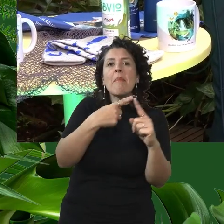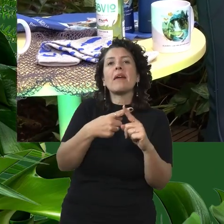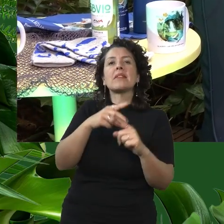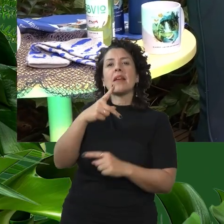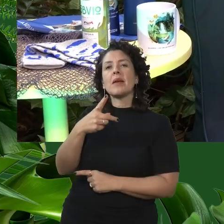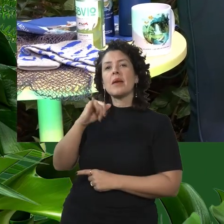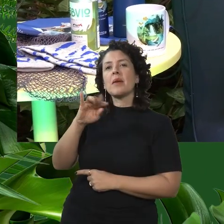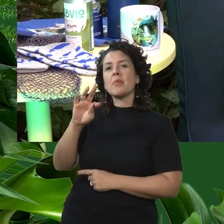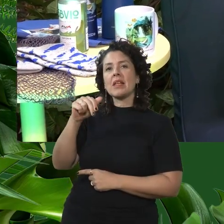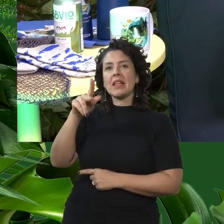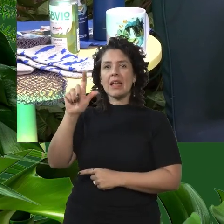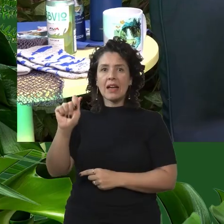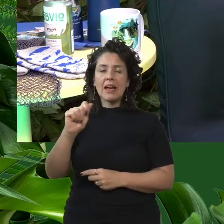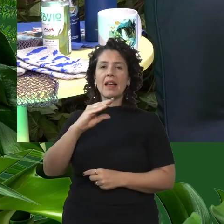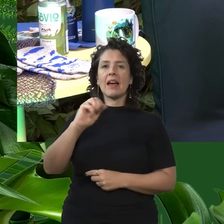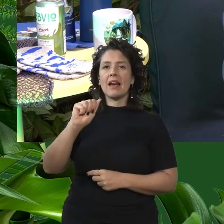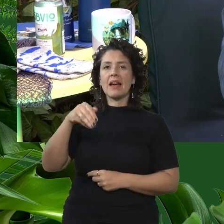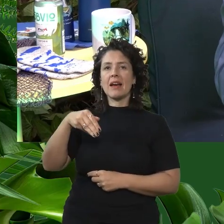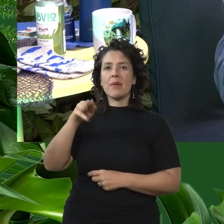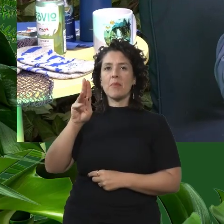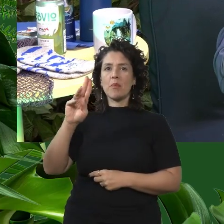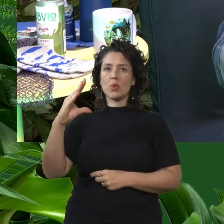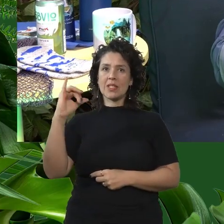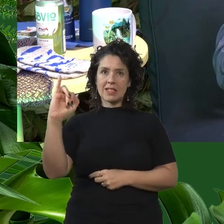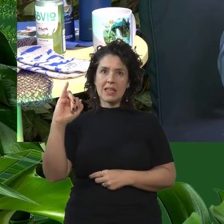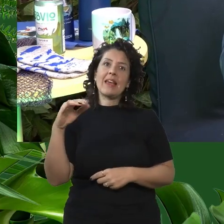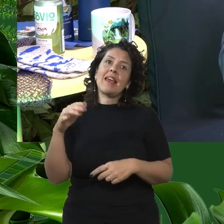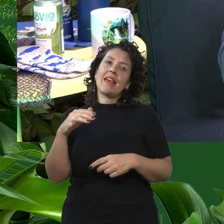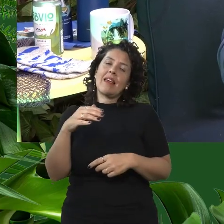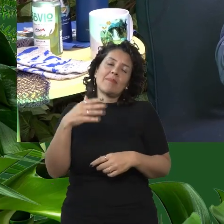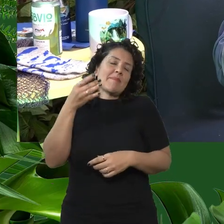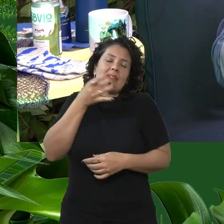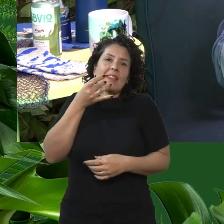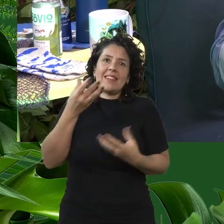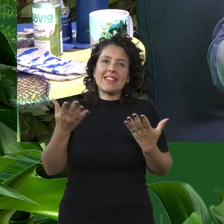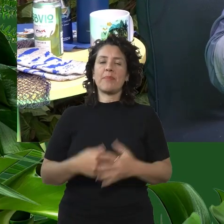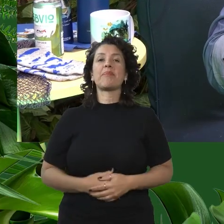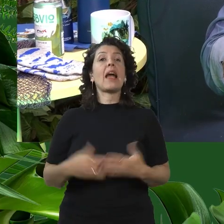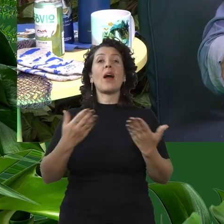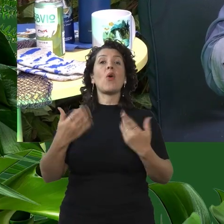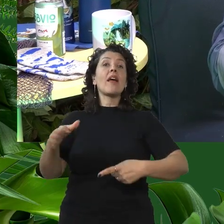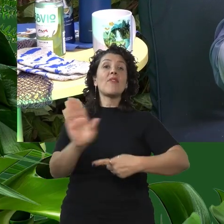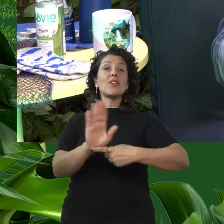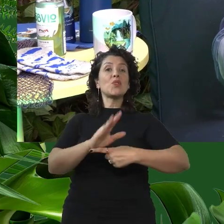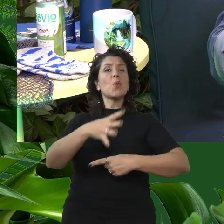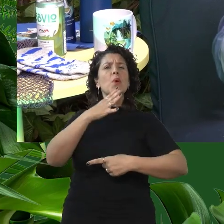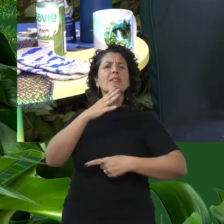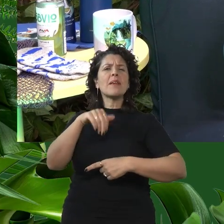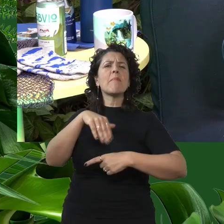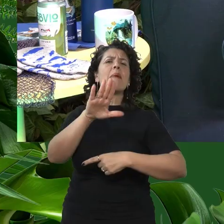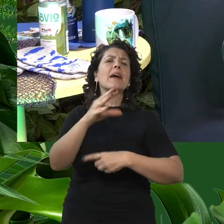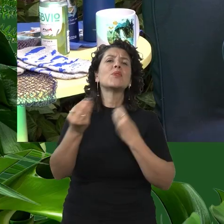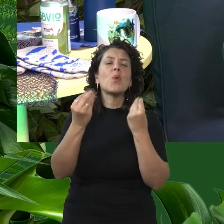nesse ao vivo, mas já já a gente vai tomar o energético e na sequência aqui eu vou chamar um vídeo para a gente conhecer ainda um pouquinho mais